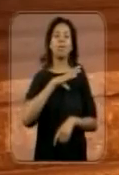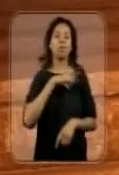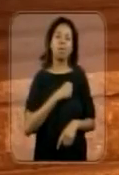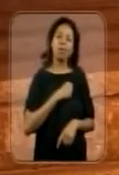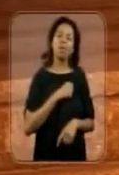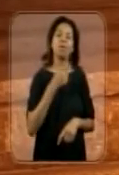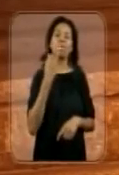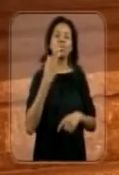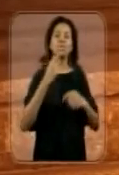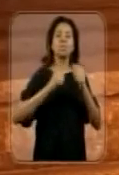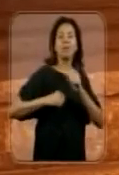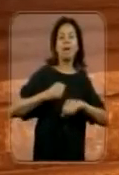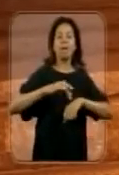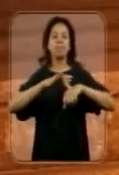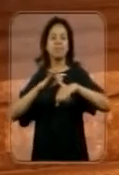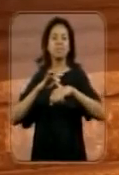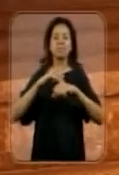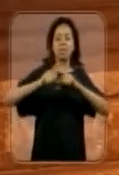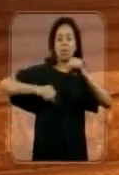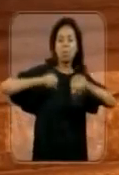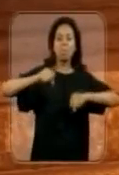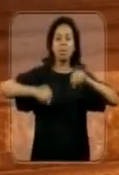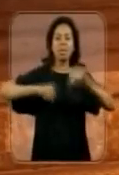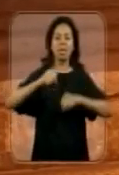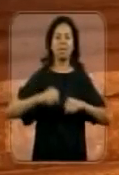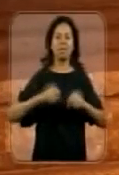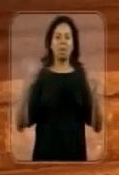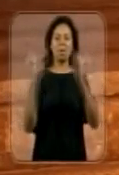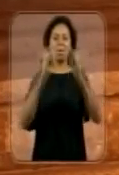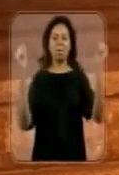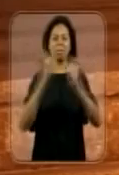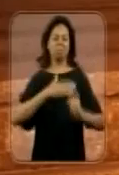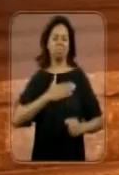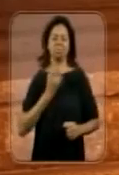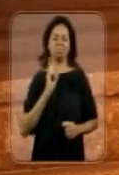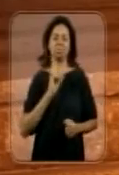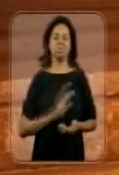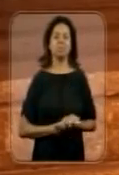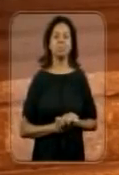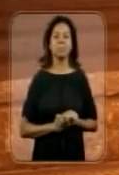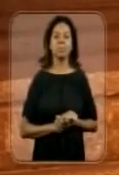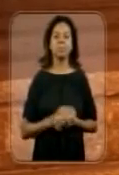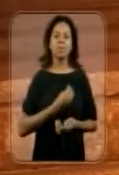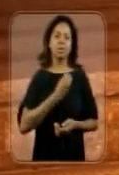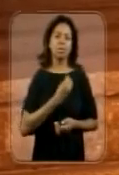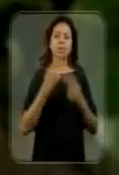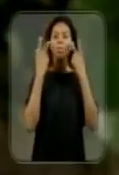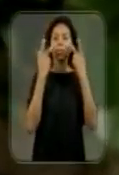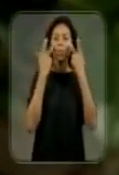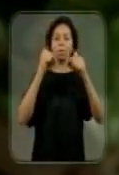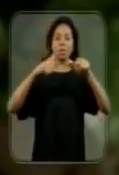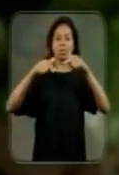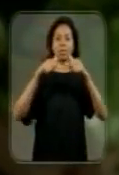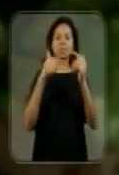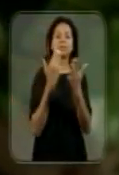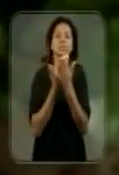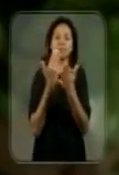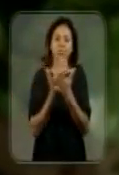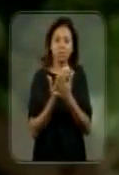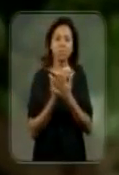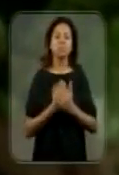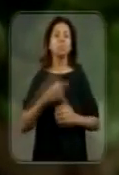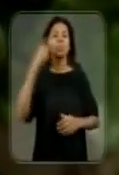gosto bastante, ficar dançando, ou praticar um esporte, andar de bicicleta, essas coisas, porque malhar é bem chatinho. Vivo normal,